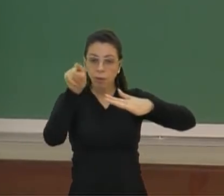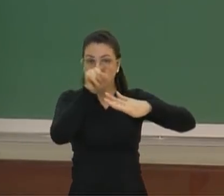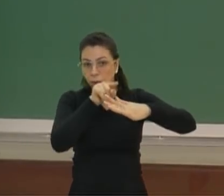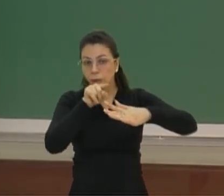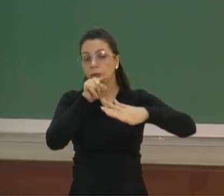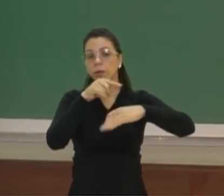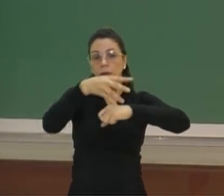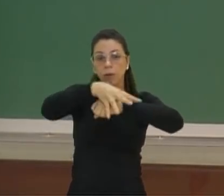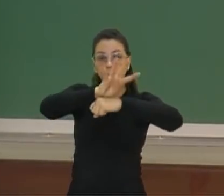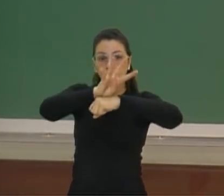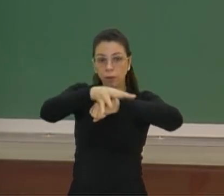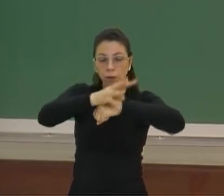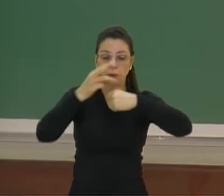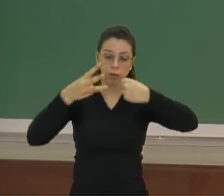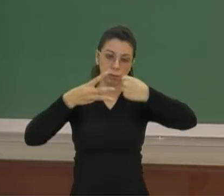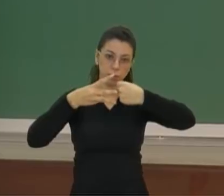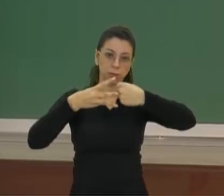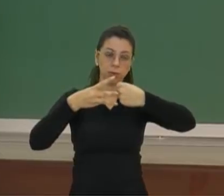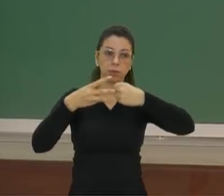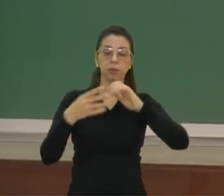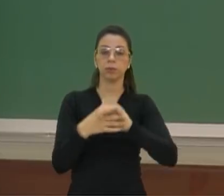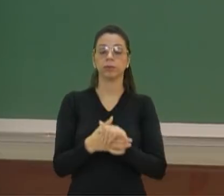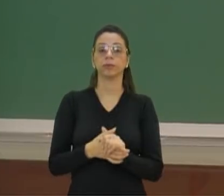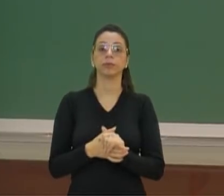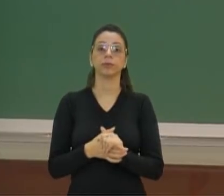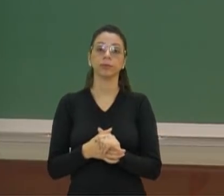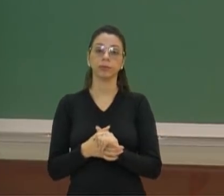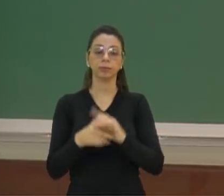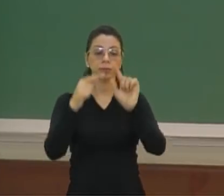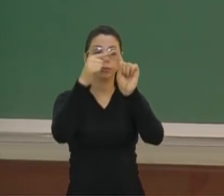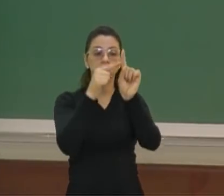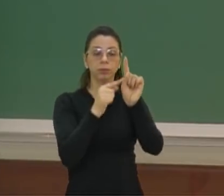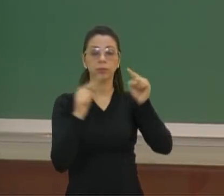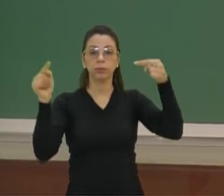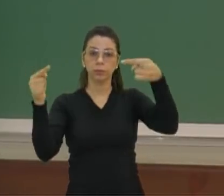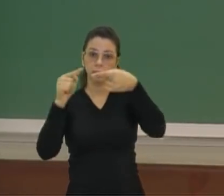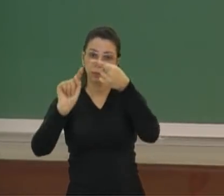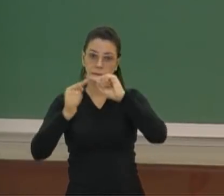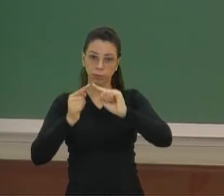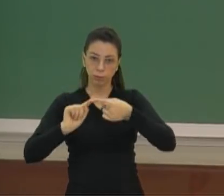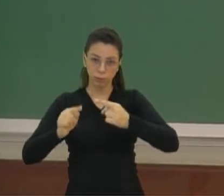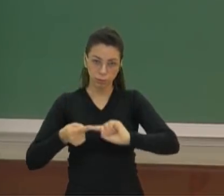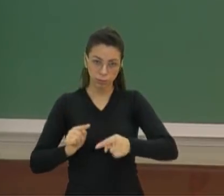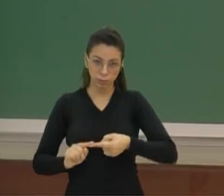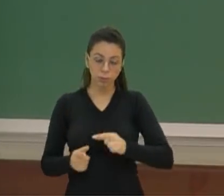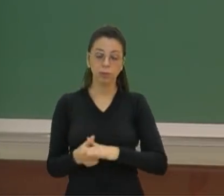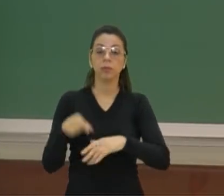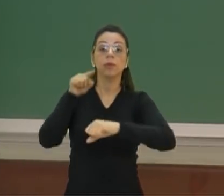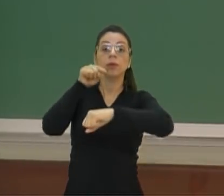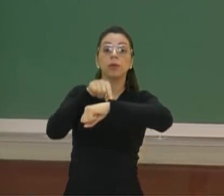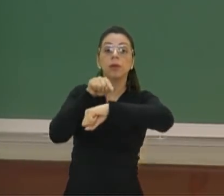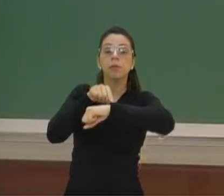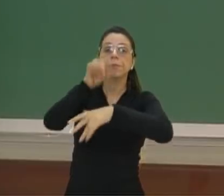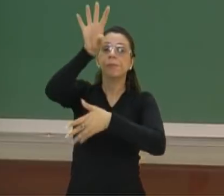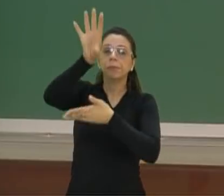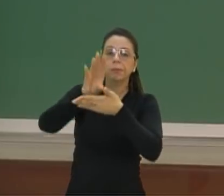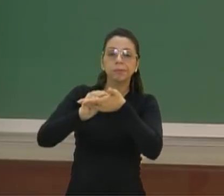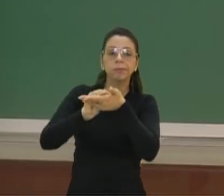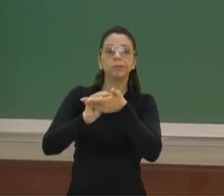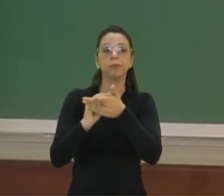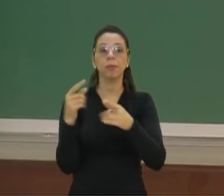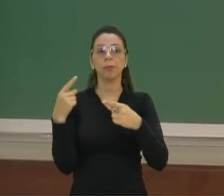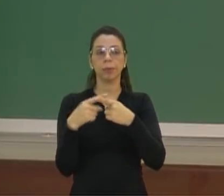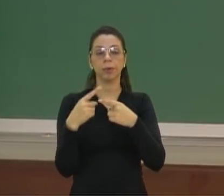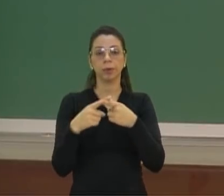sentidos eu tenho relação cada um com um tipo de receptor. Então eu vou dar um tempo para vocês copiarem, que